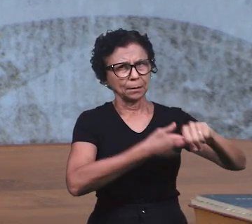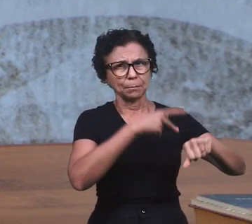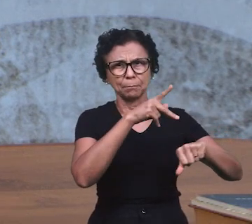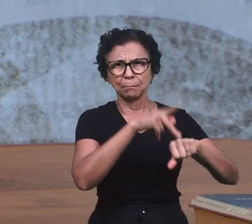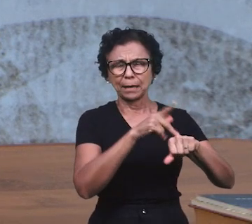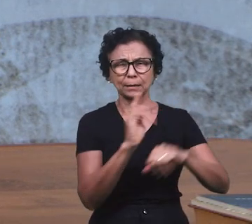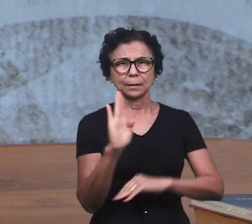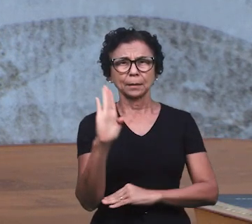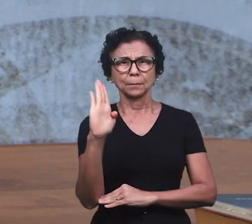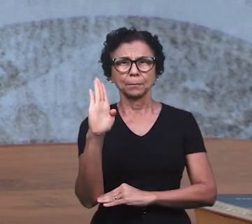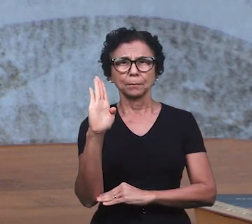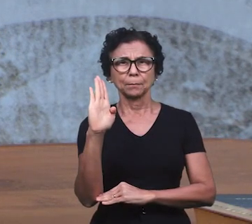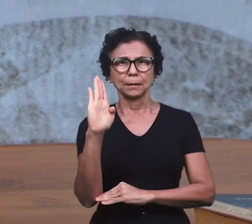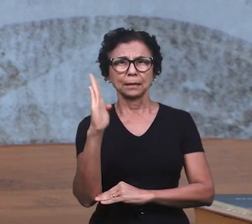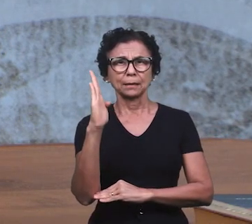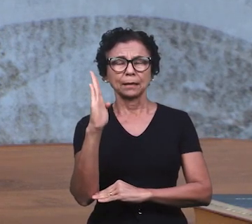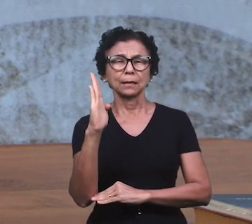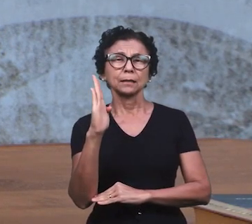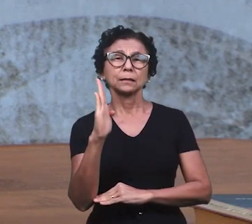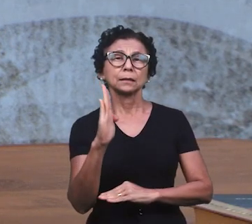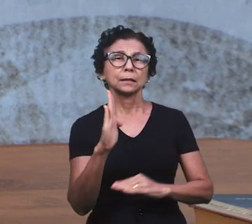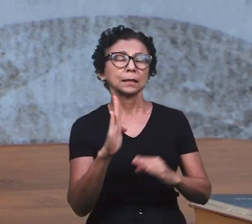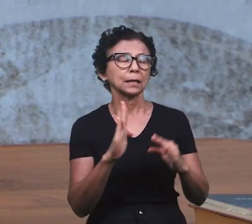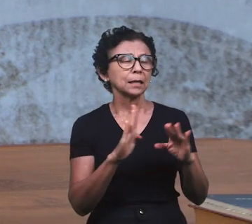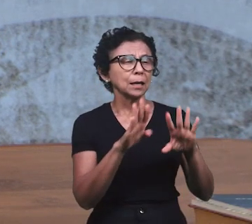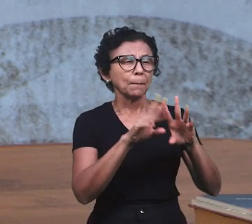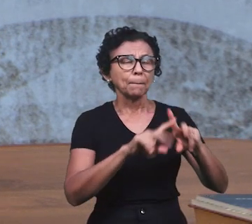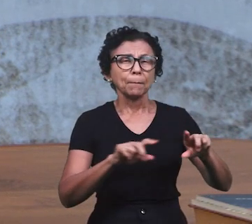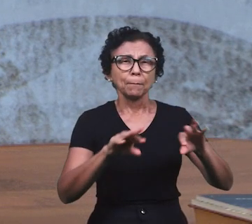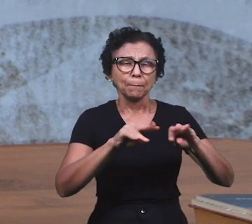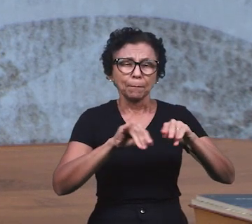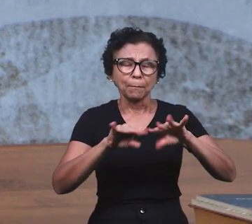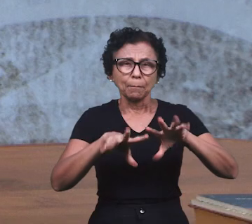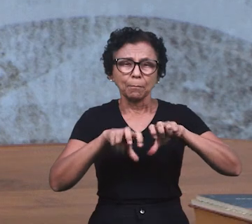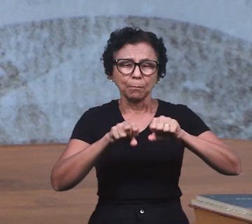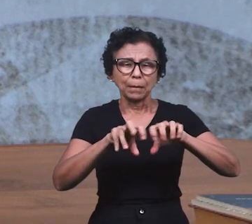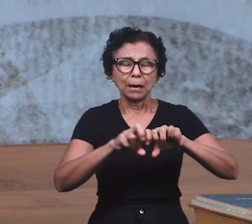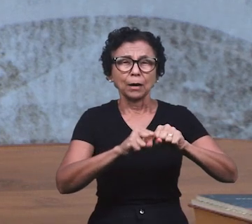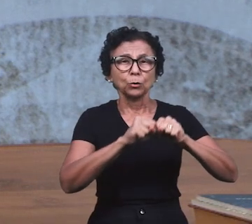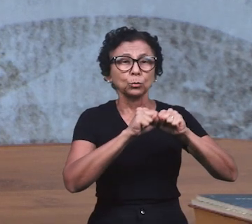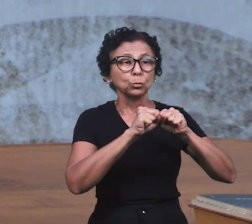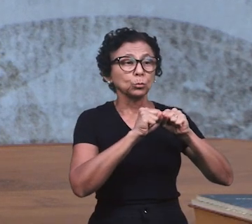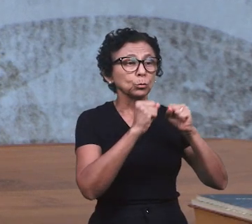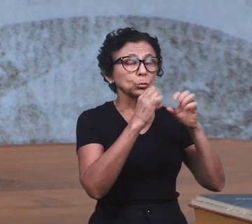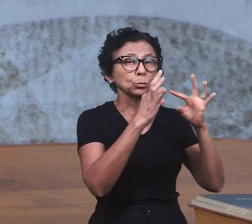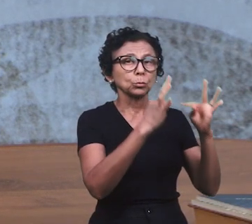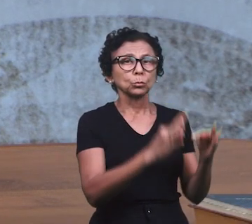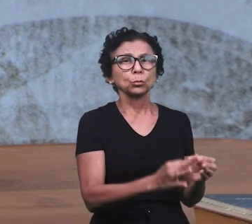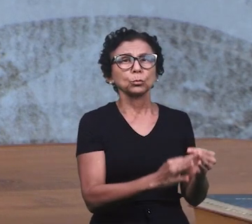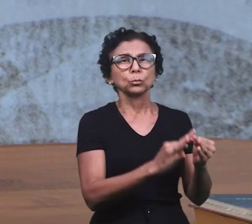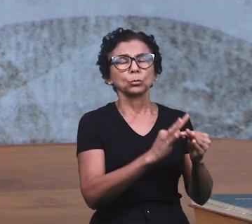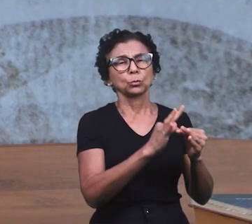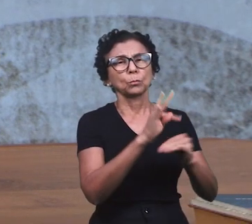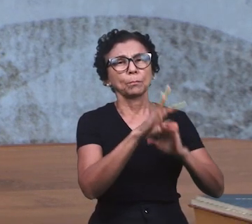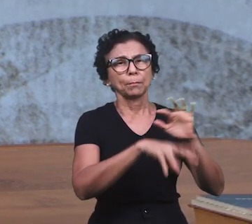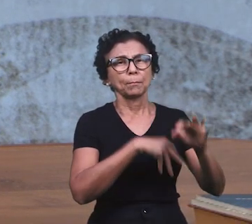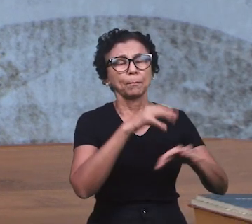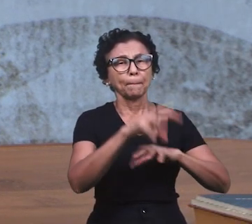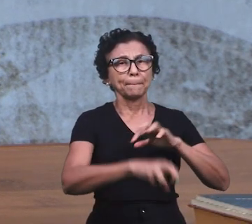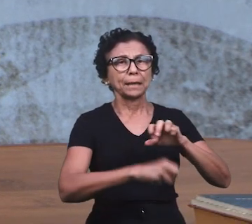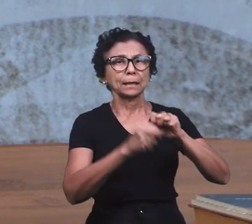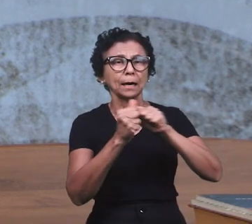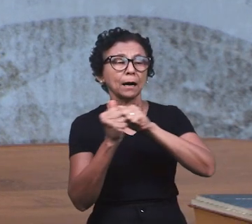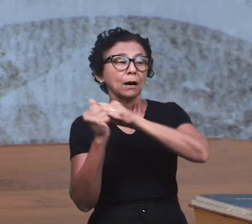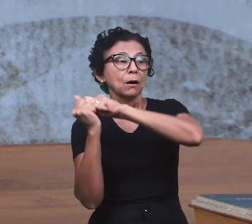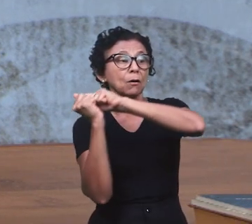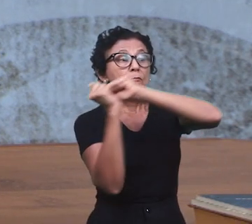sua madeira, como também todo o barro da casa, e se lavará tudo para fora da cidade a